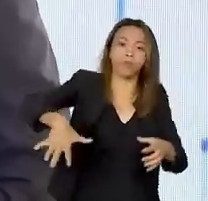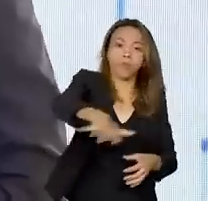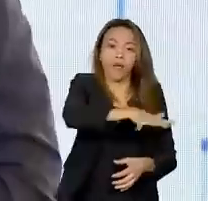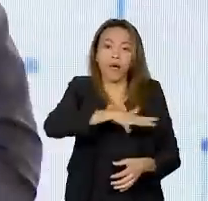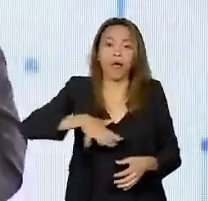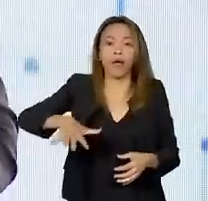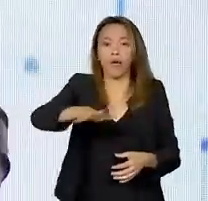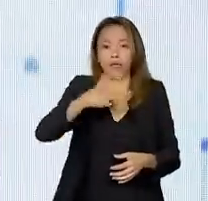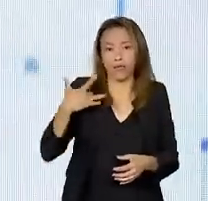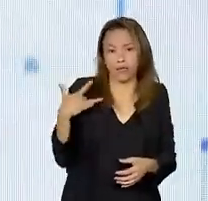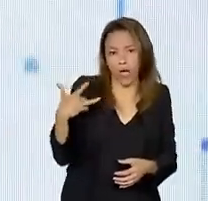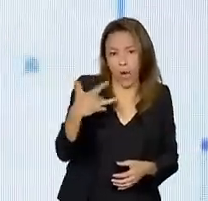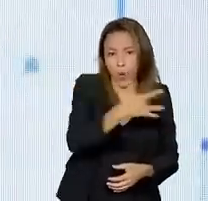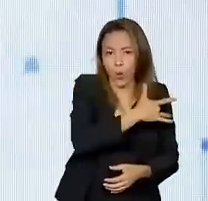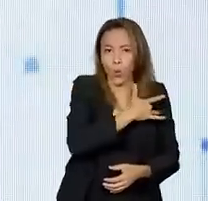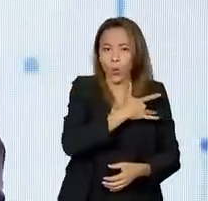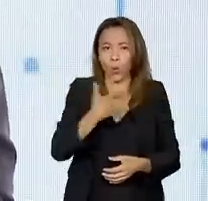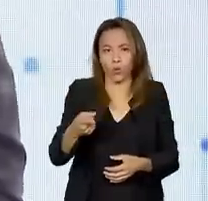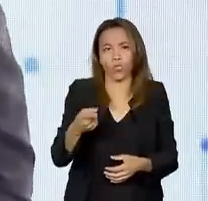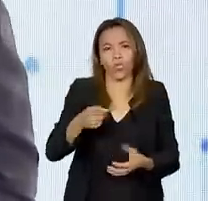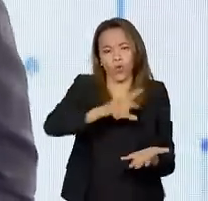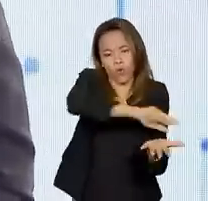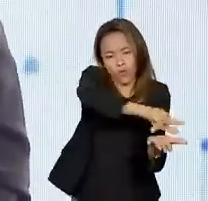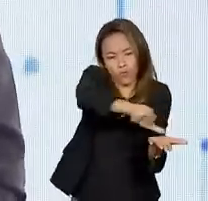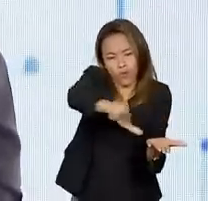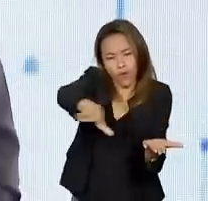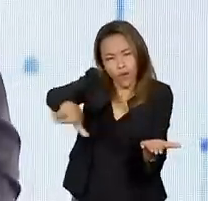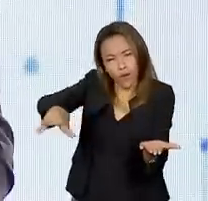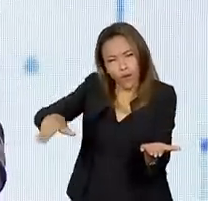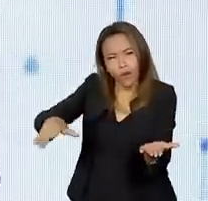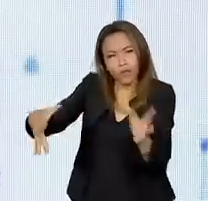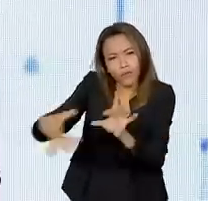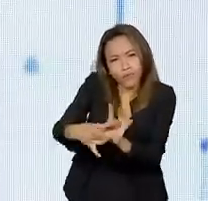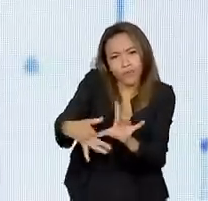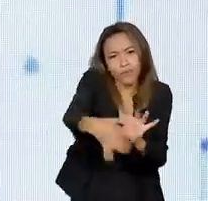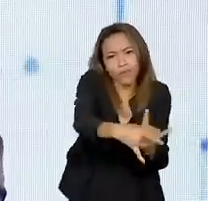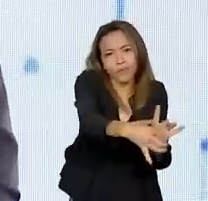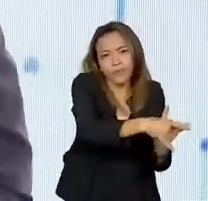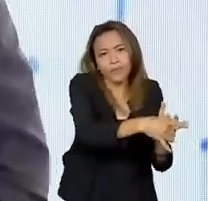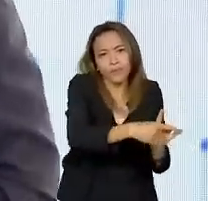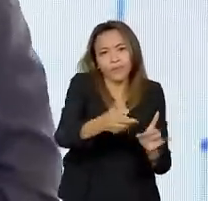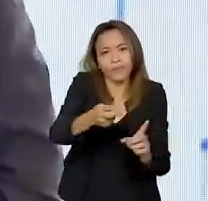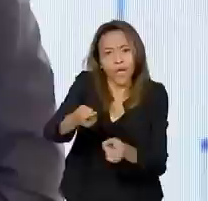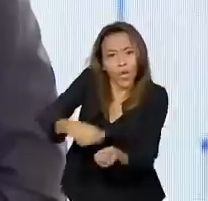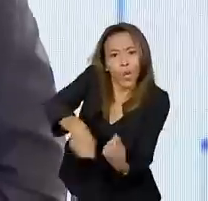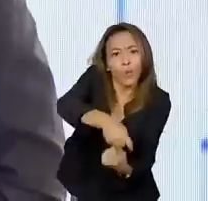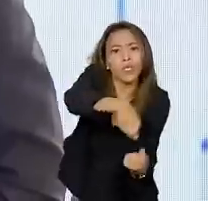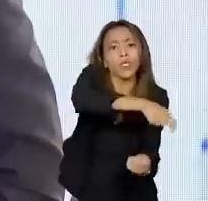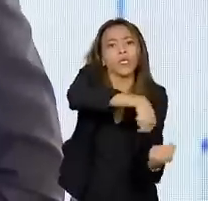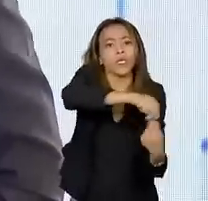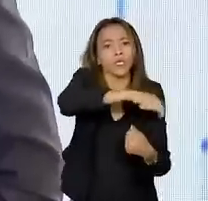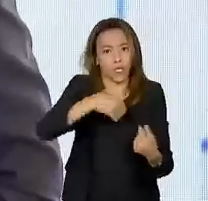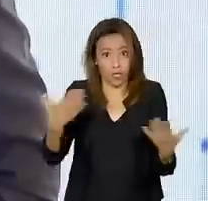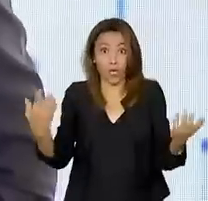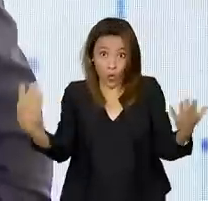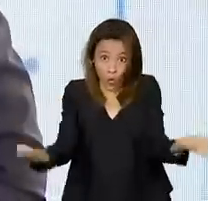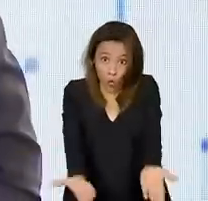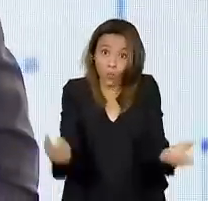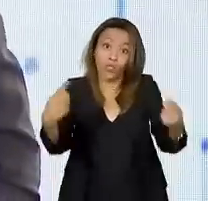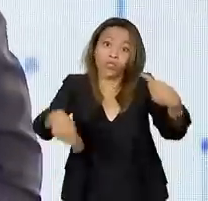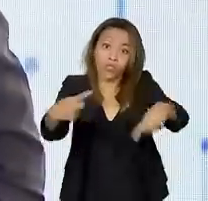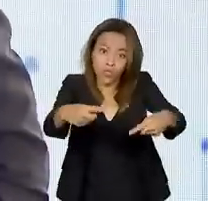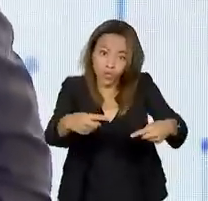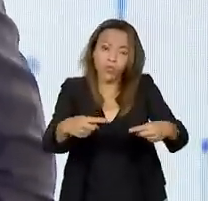junto com toda a nova economia do bem-estar, que muito se debate hoje, com a economia do